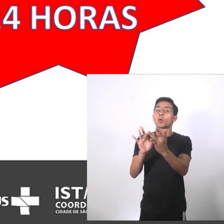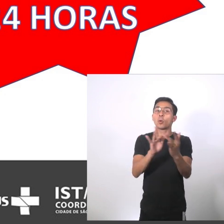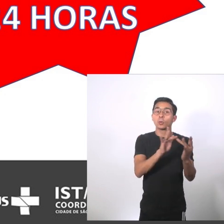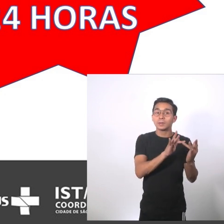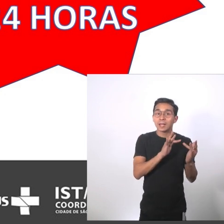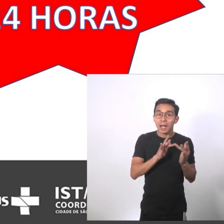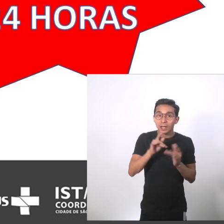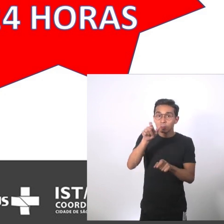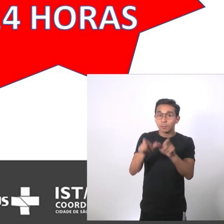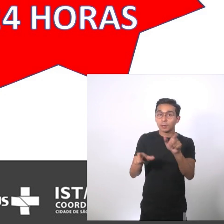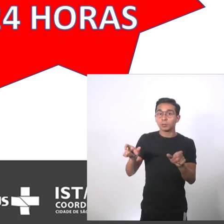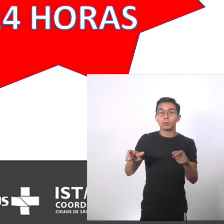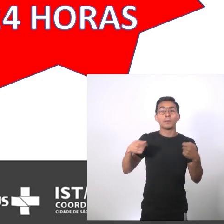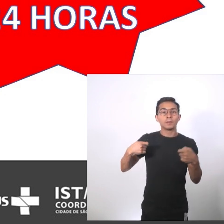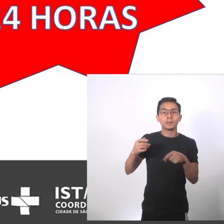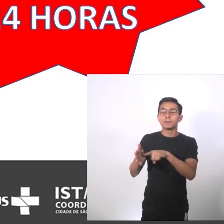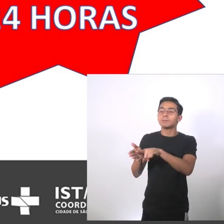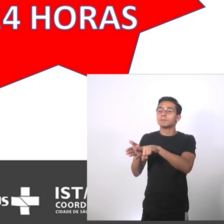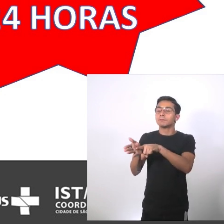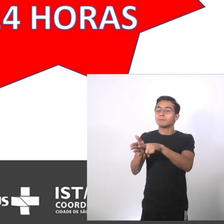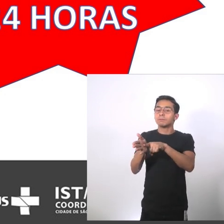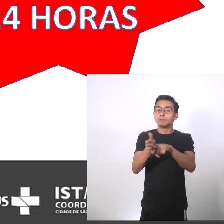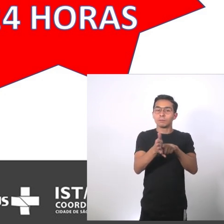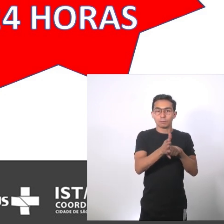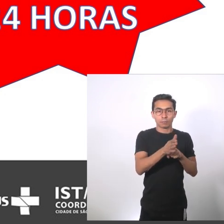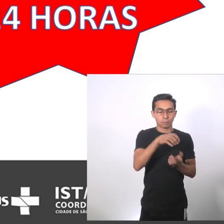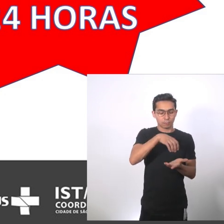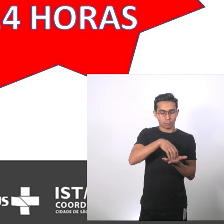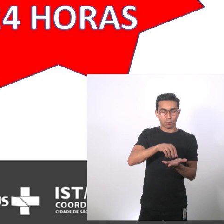monitoramento do caso pela UBS.